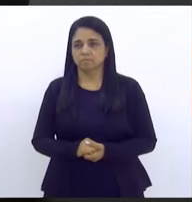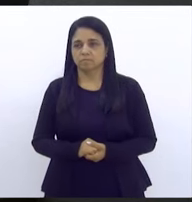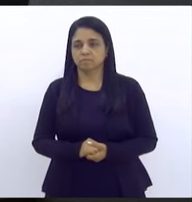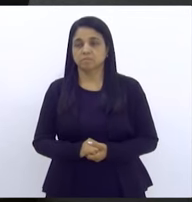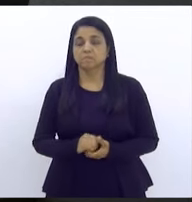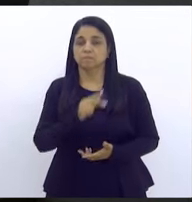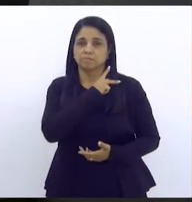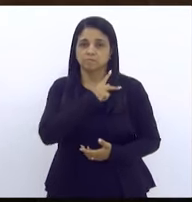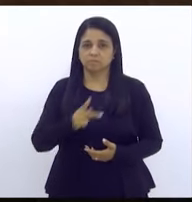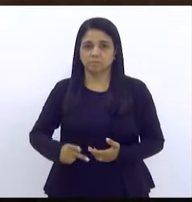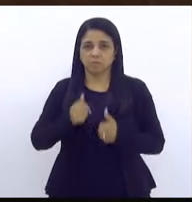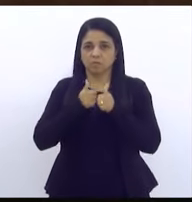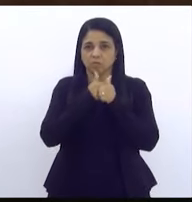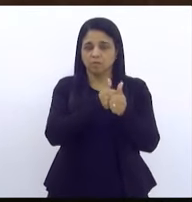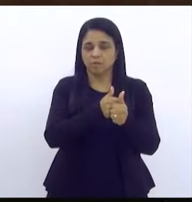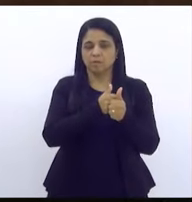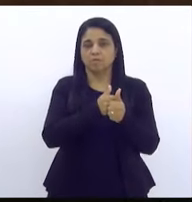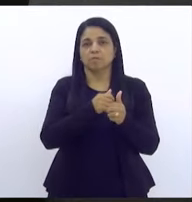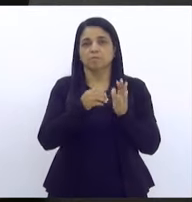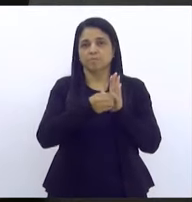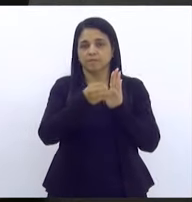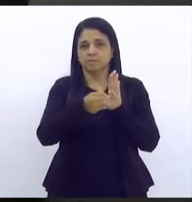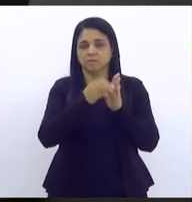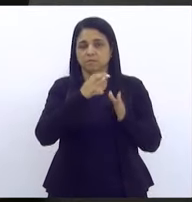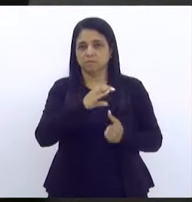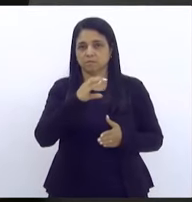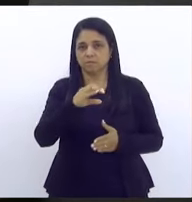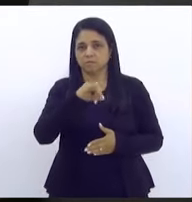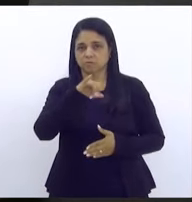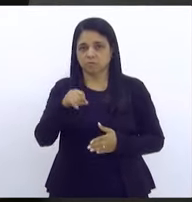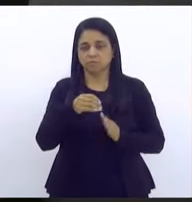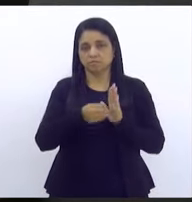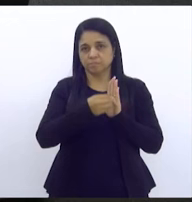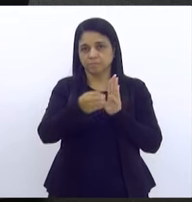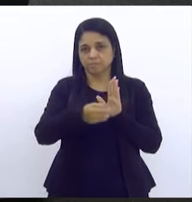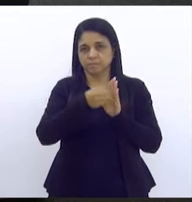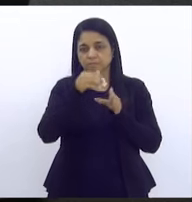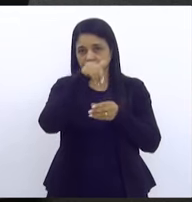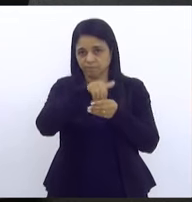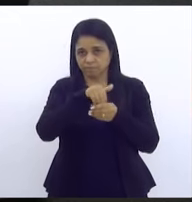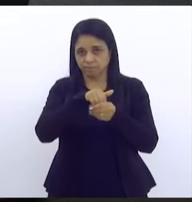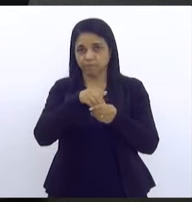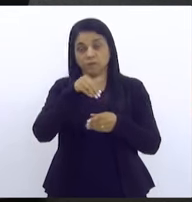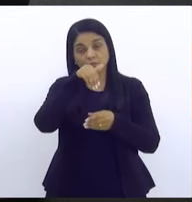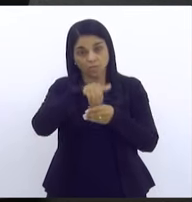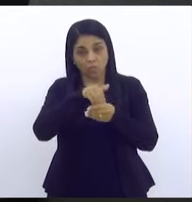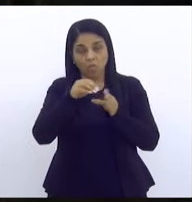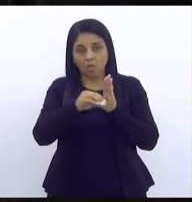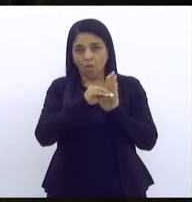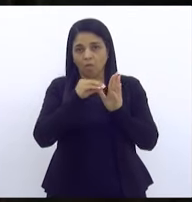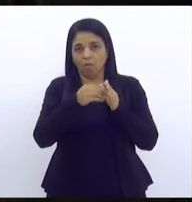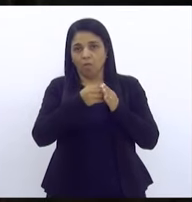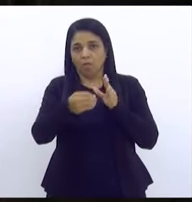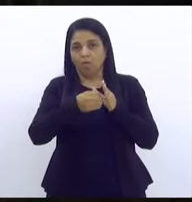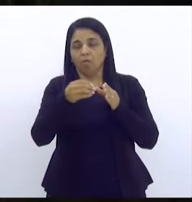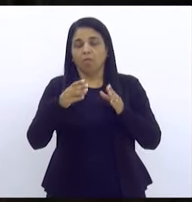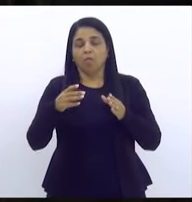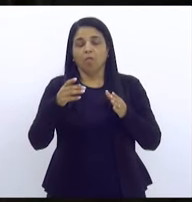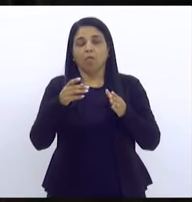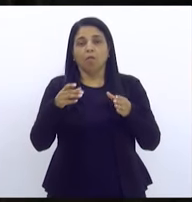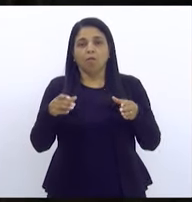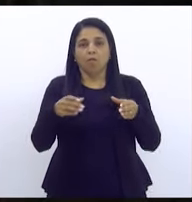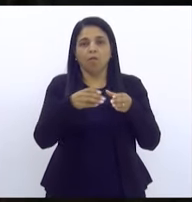Senhora presidente, acompanho o parecer da CCJ. Com os pareceres emitidos, em votação a emenda da Comissão de